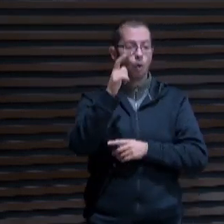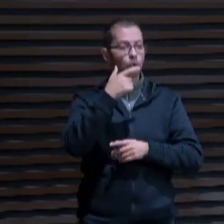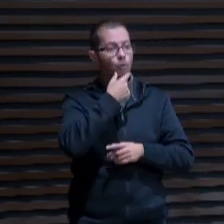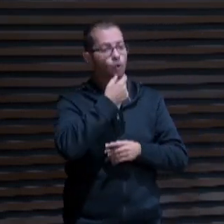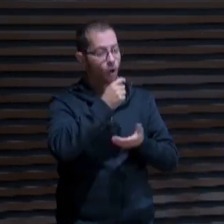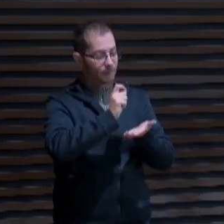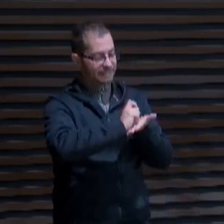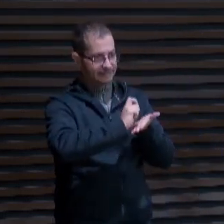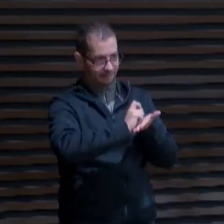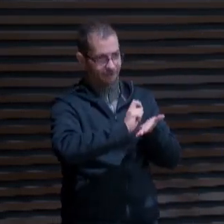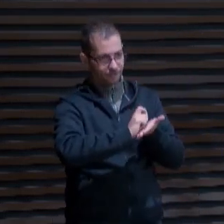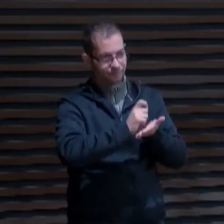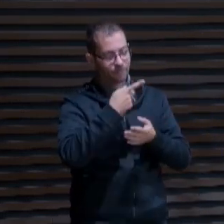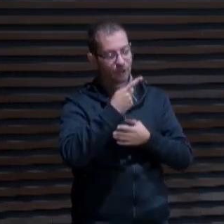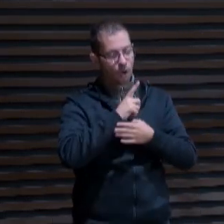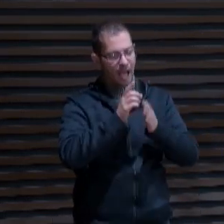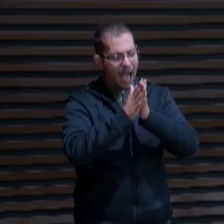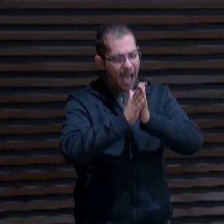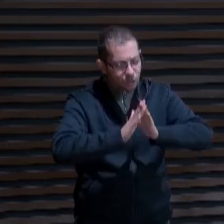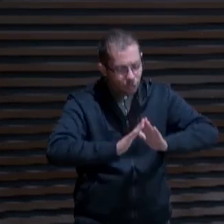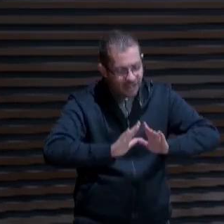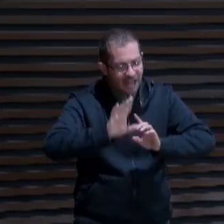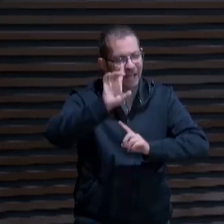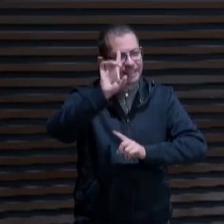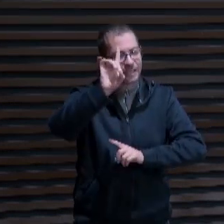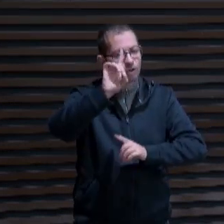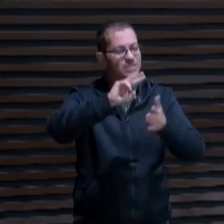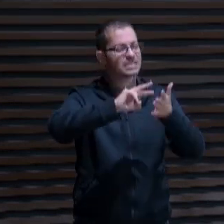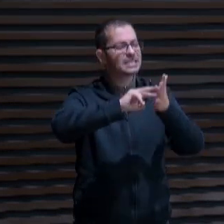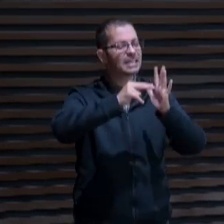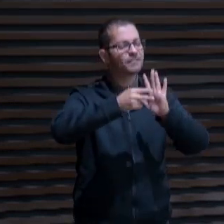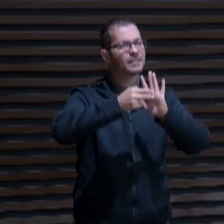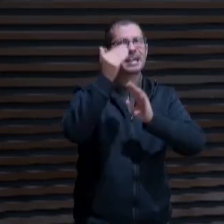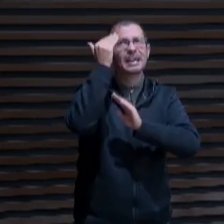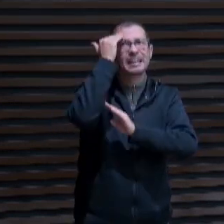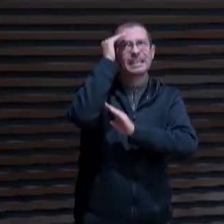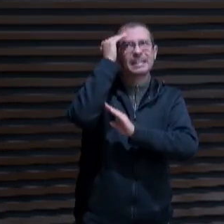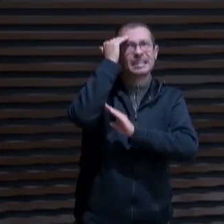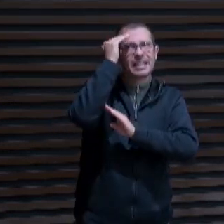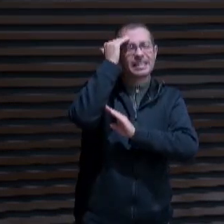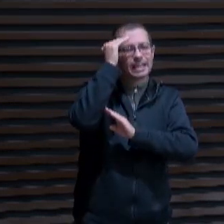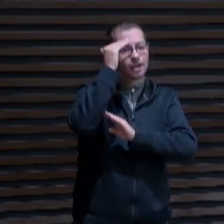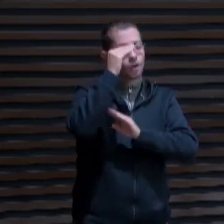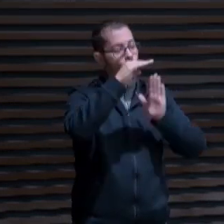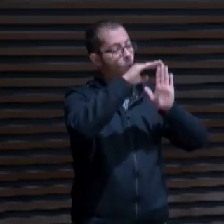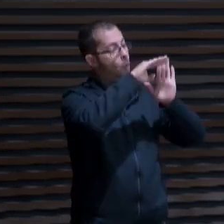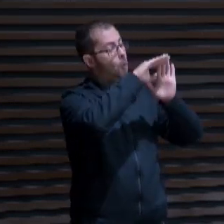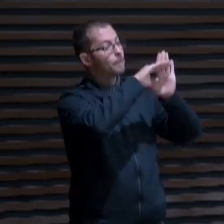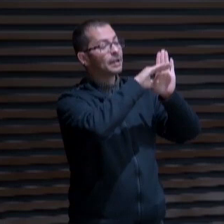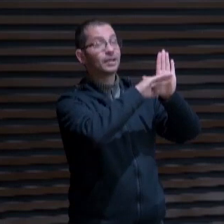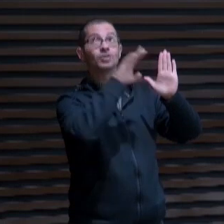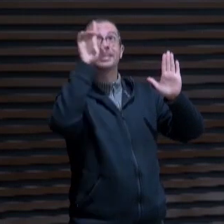Carson, diz que adorar a Deus é compreender o propósito com o qual Ele nos